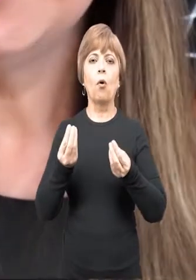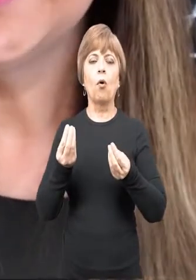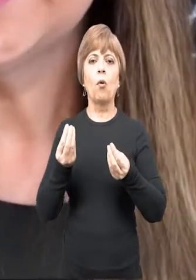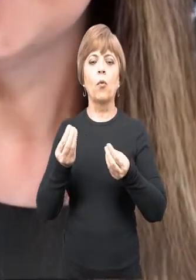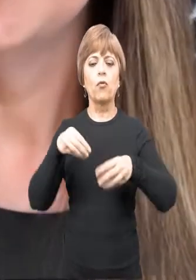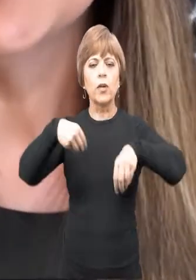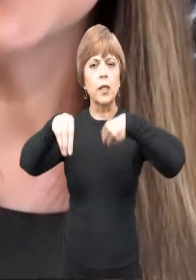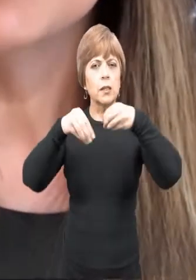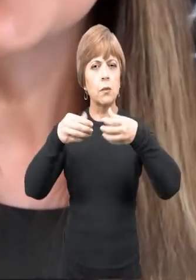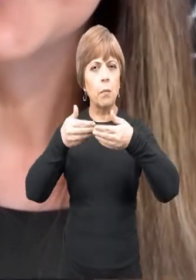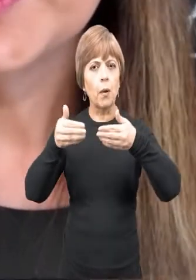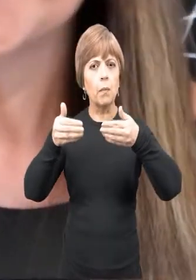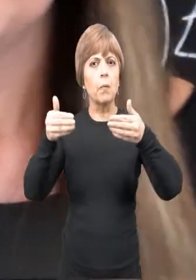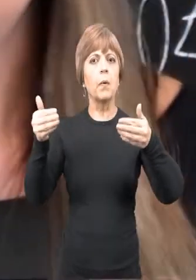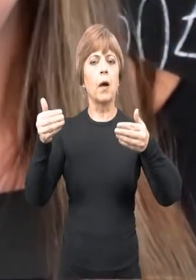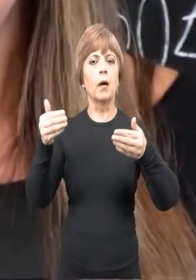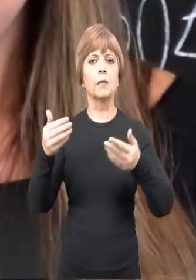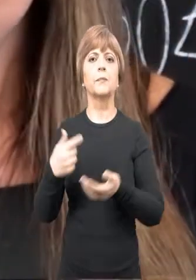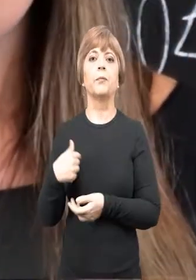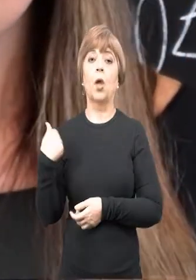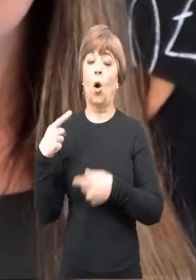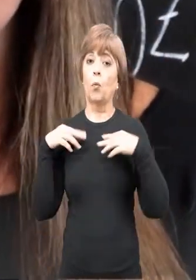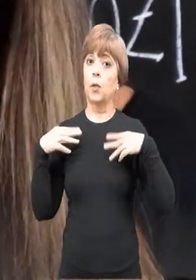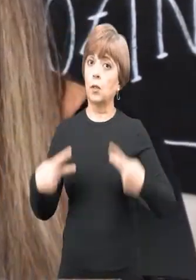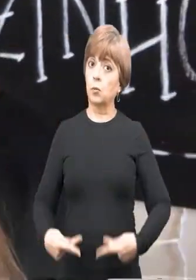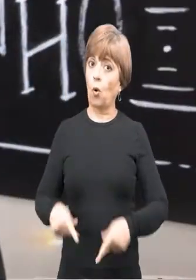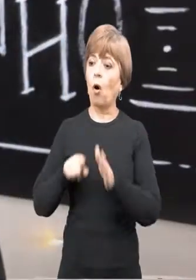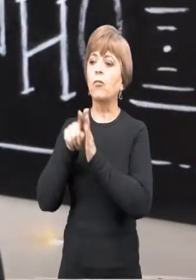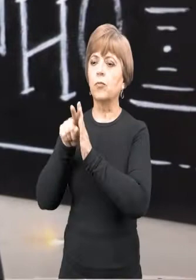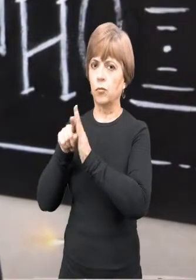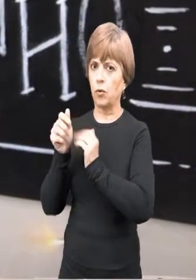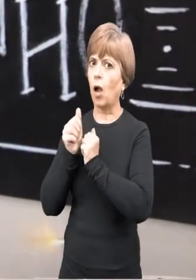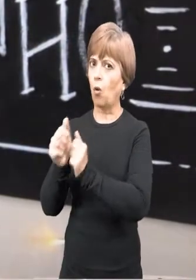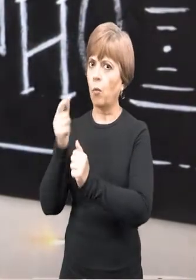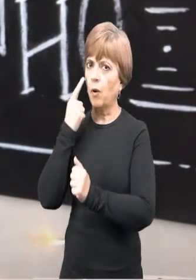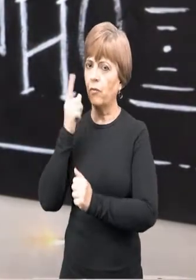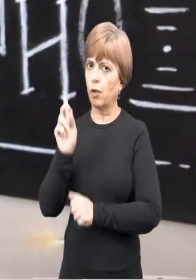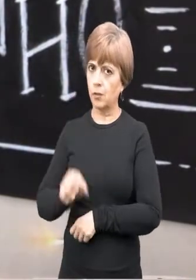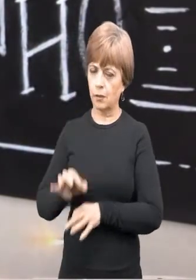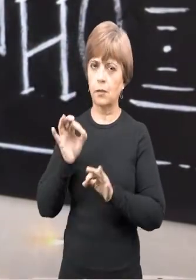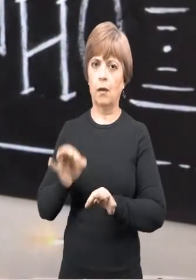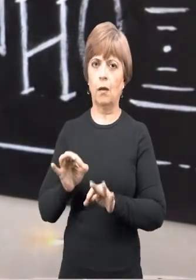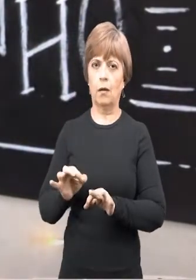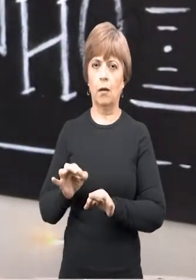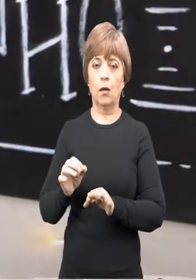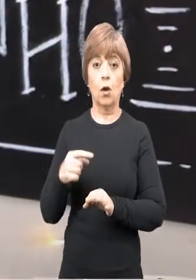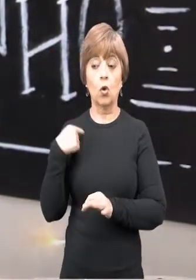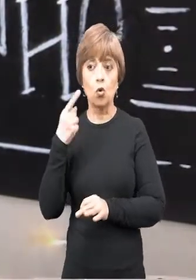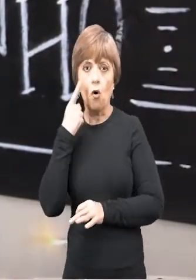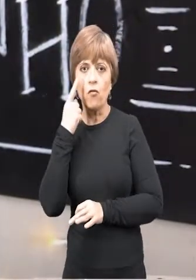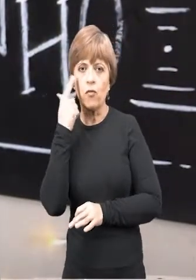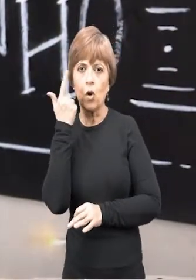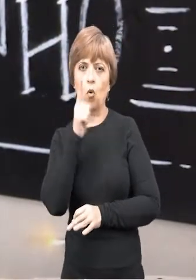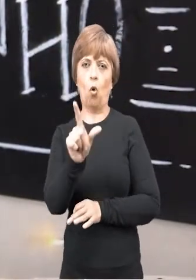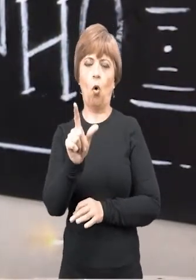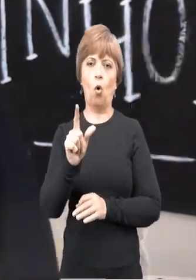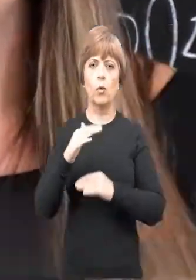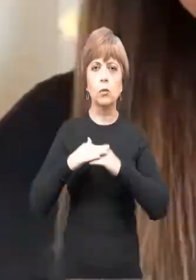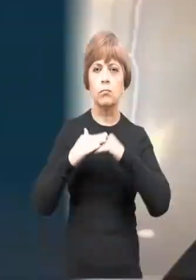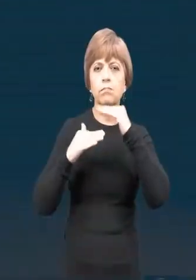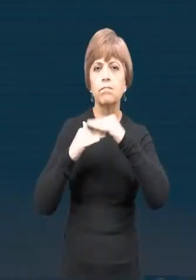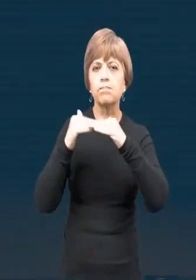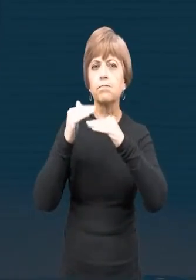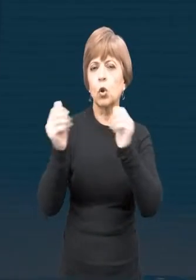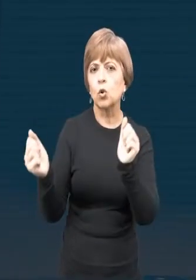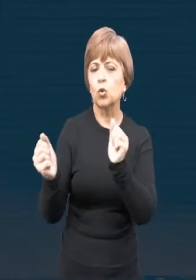de flexibilização. E assim foi feito, né? Nós conseguimos construir, junto ao